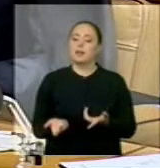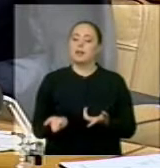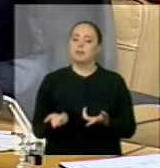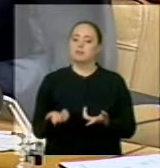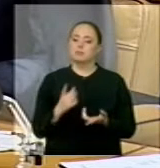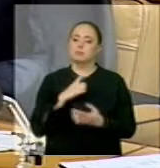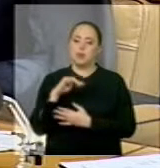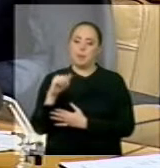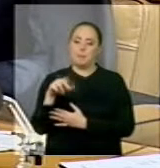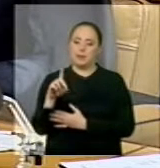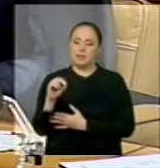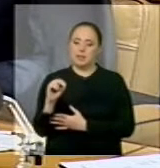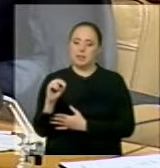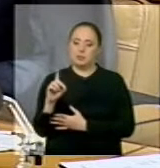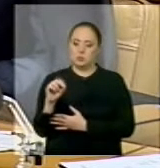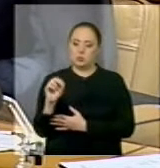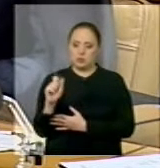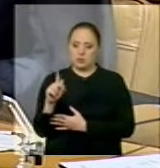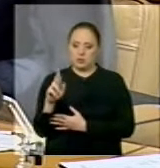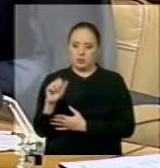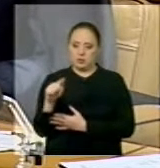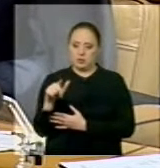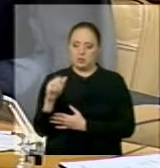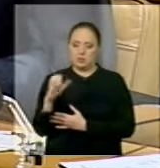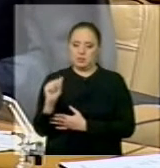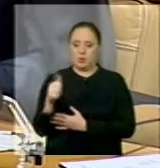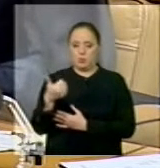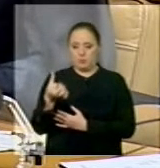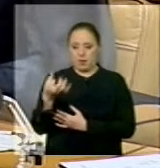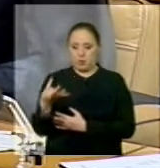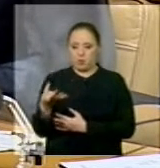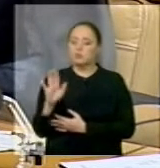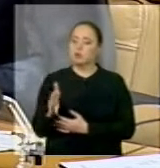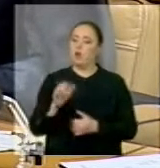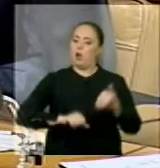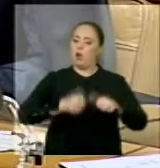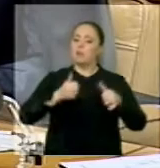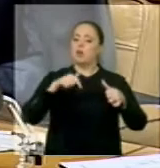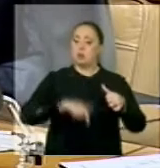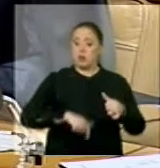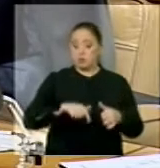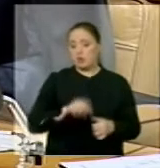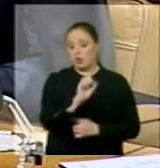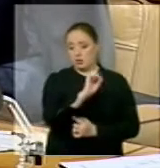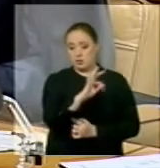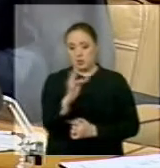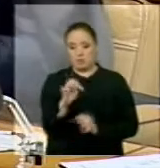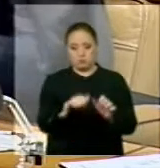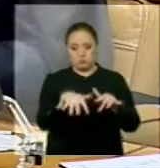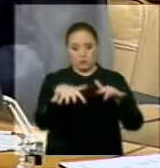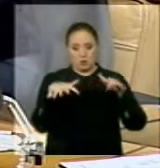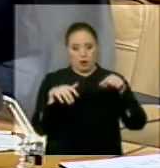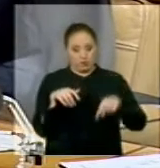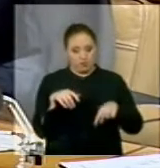de segurança 22.164, apreciado nesse tribunal pleno desta corte,